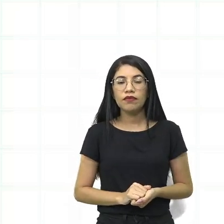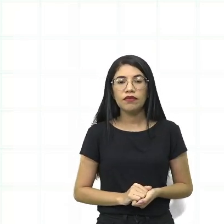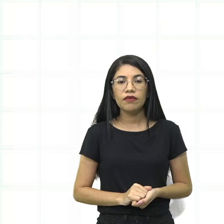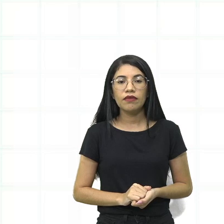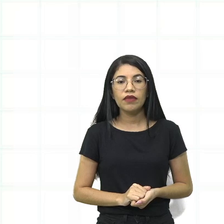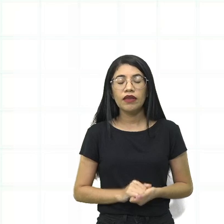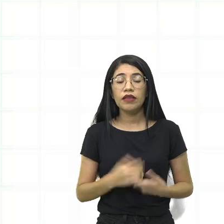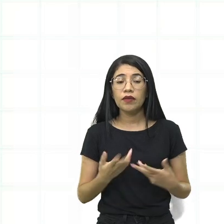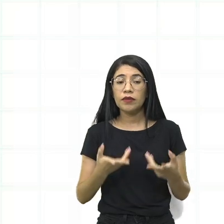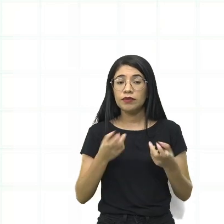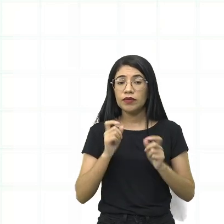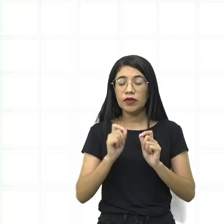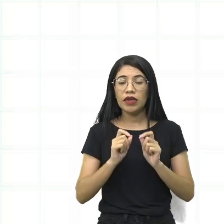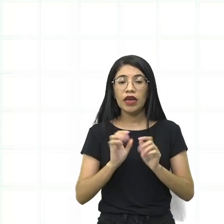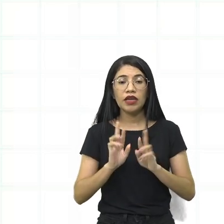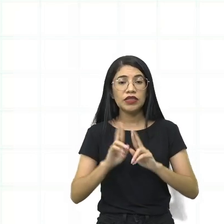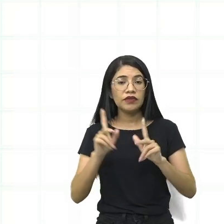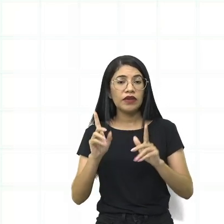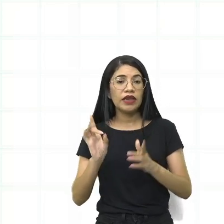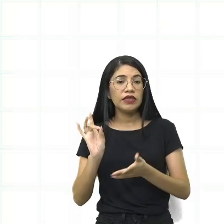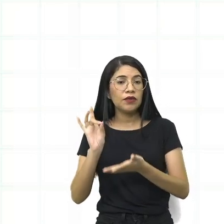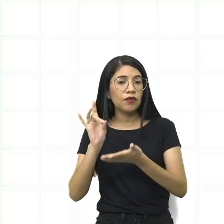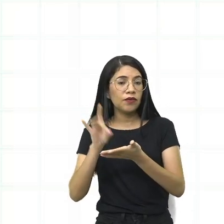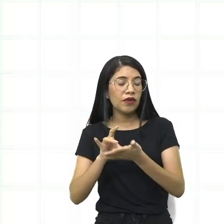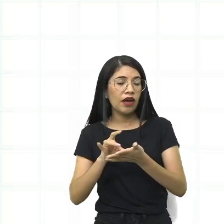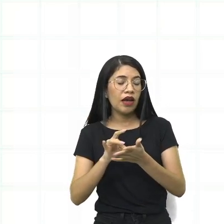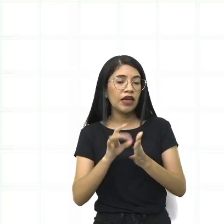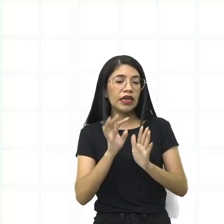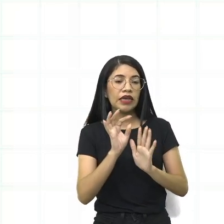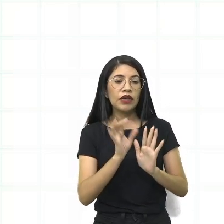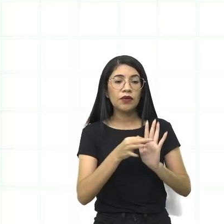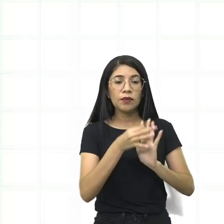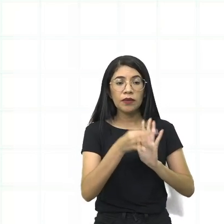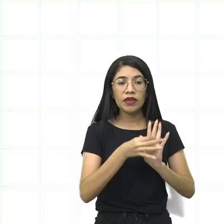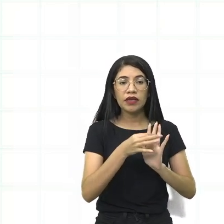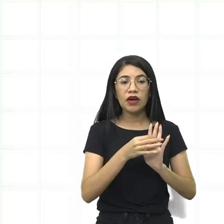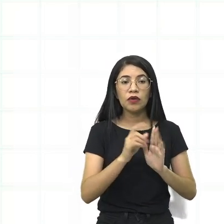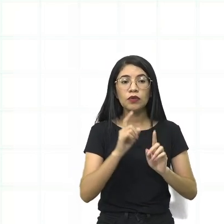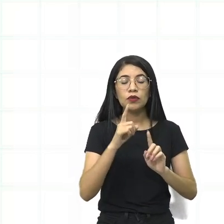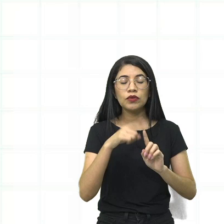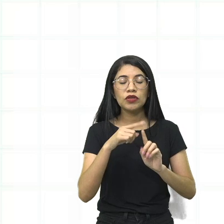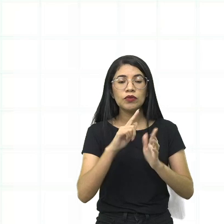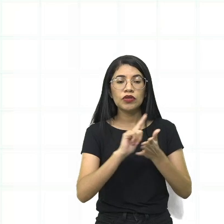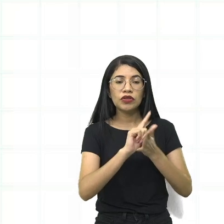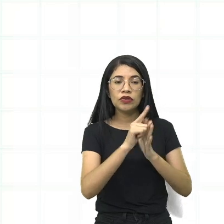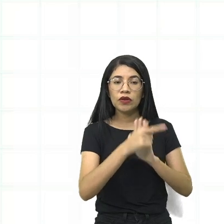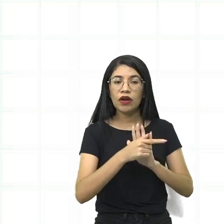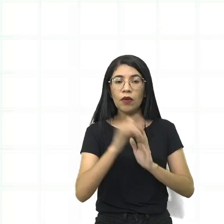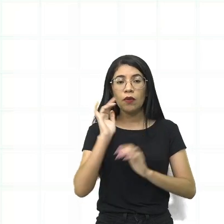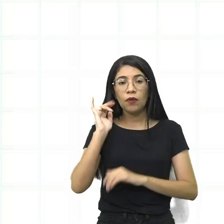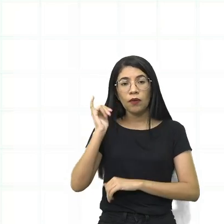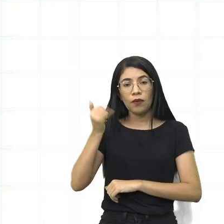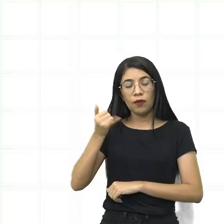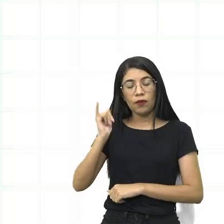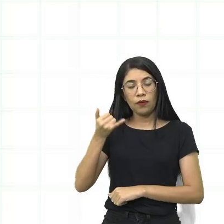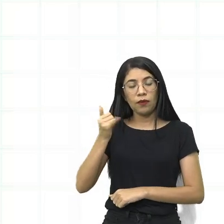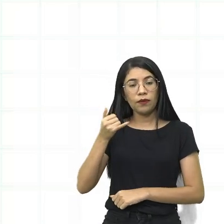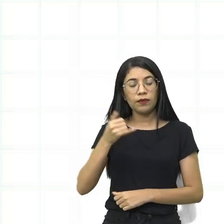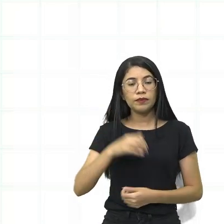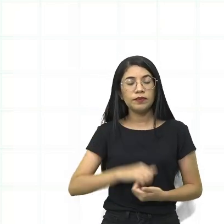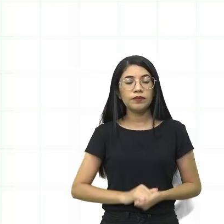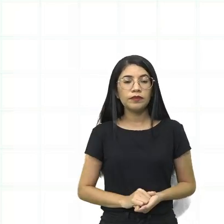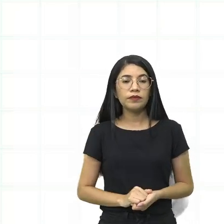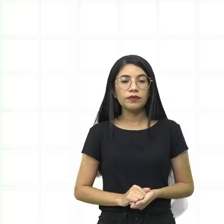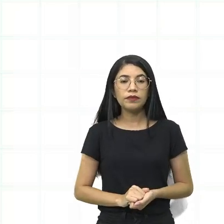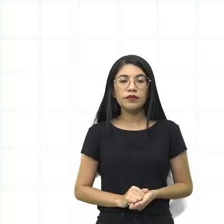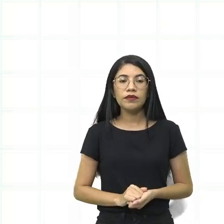aí a diferença entre fato e opinião no gênero crônica, tá? Então, no gênero crônica,